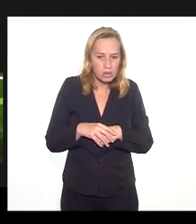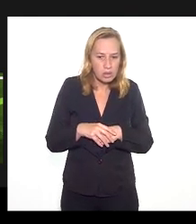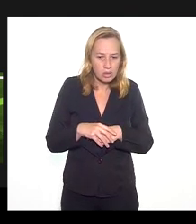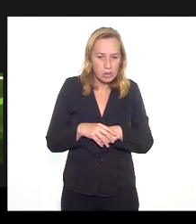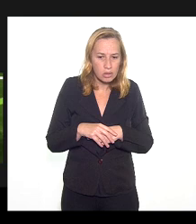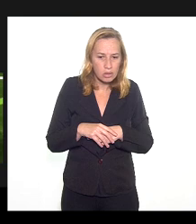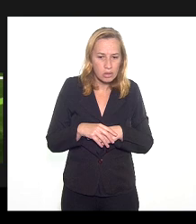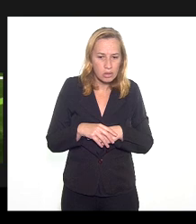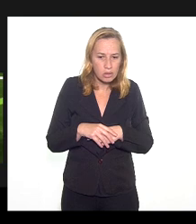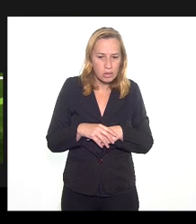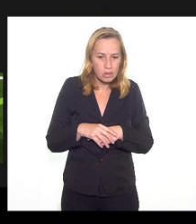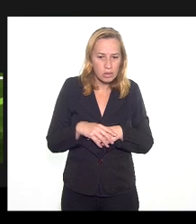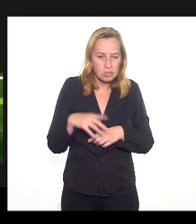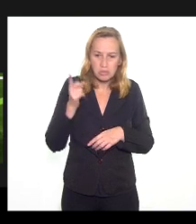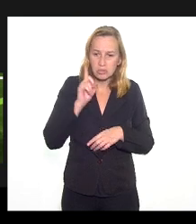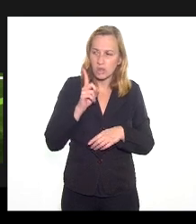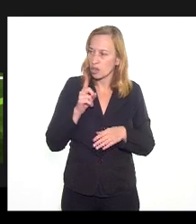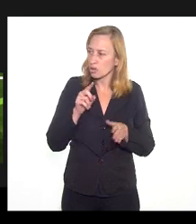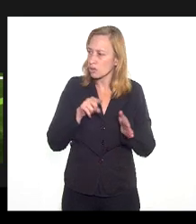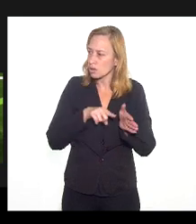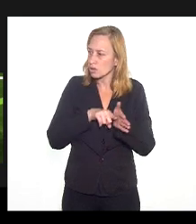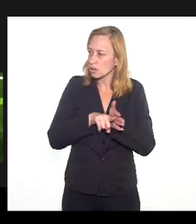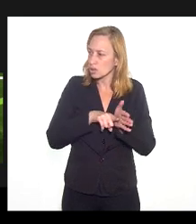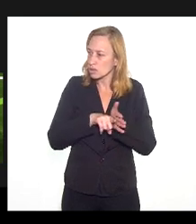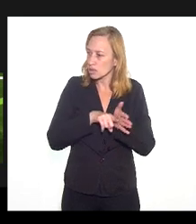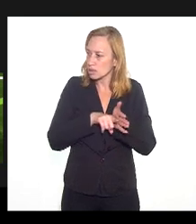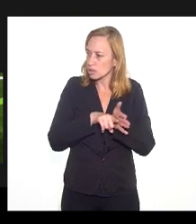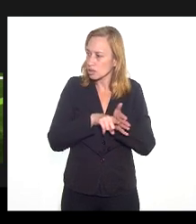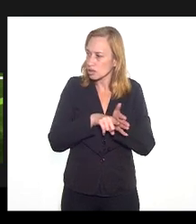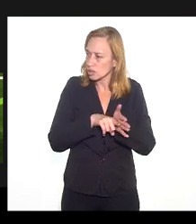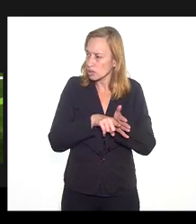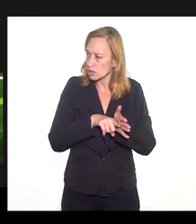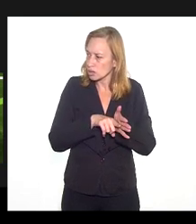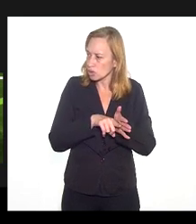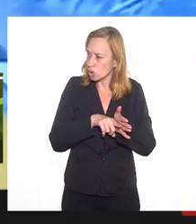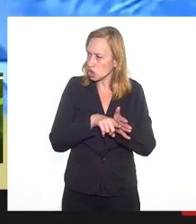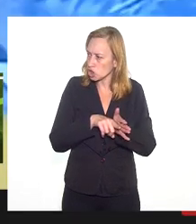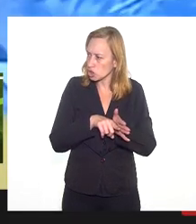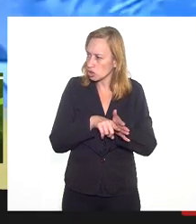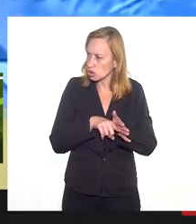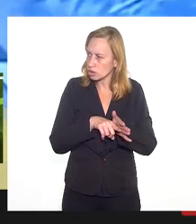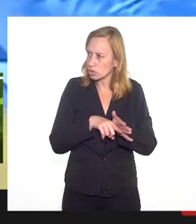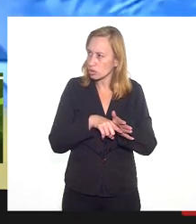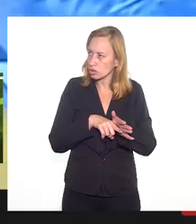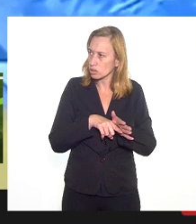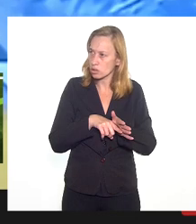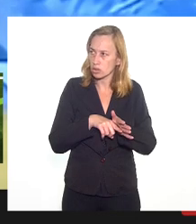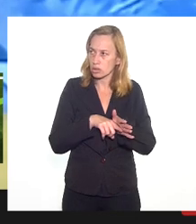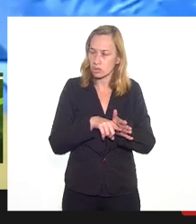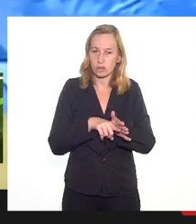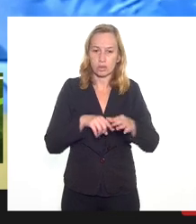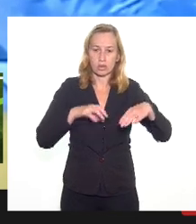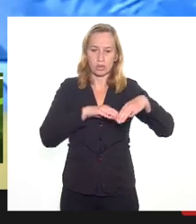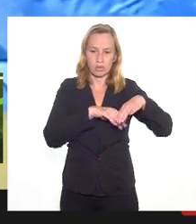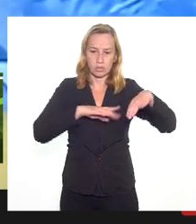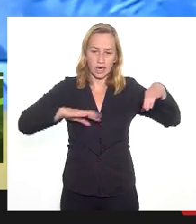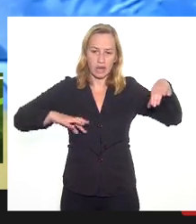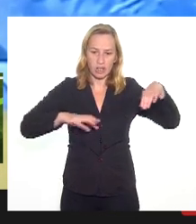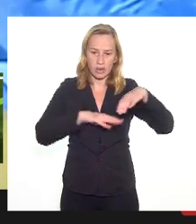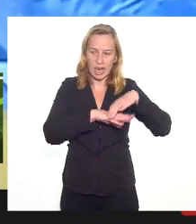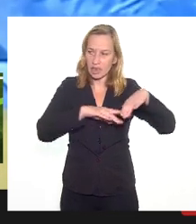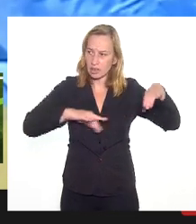Elas não são fiscalizadas. A gente faz um monitoramento hoje na Baía de Guanabara, uma coisa que tomou vulto internacional,